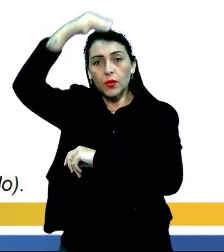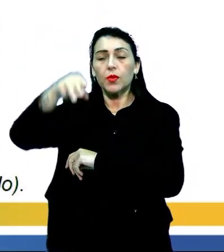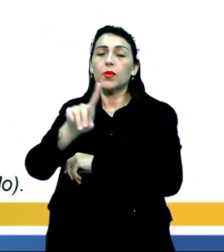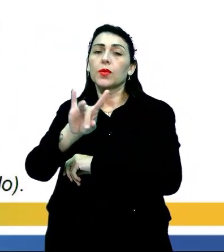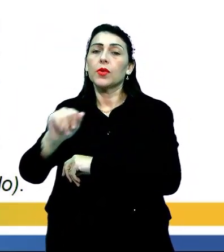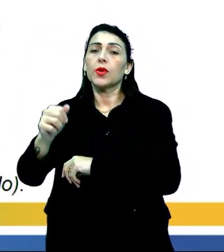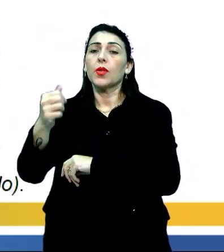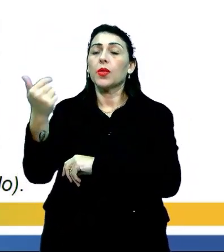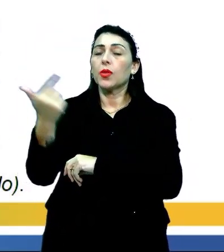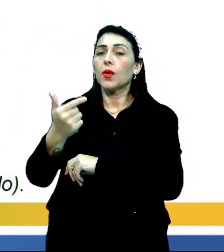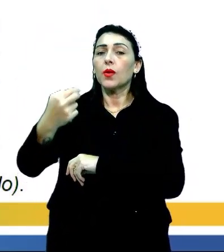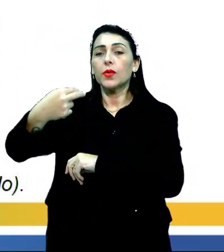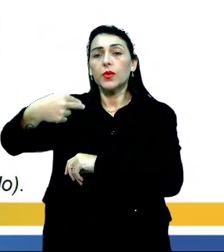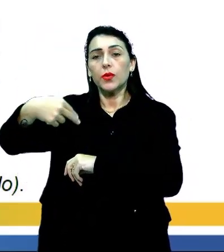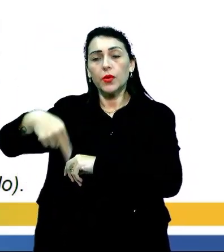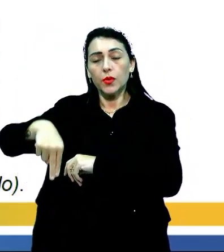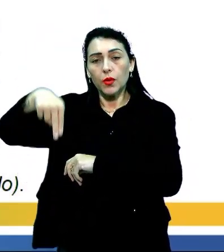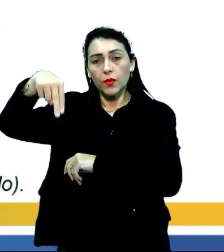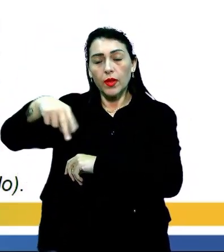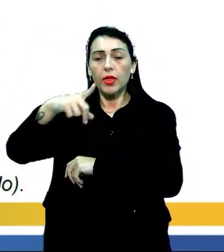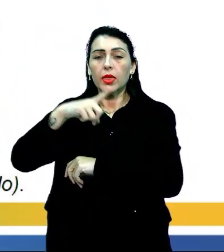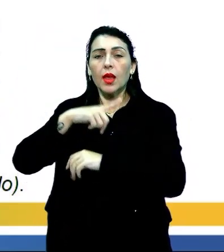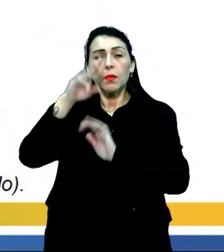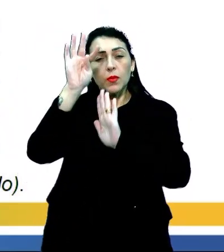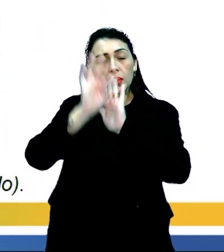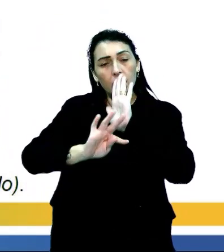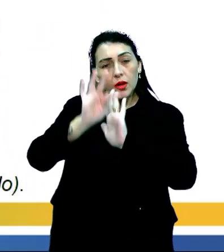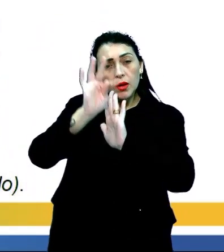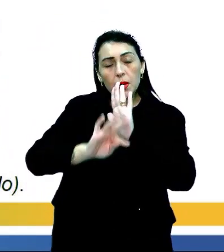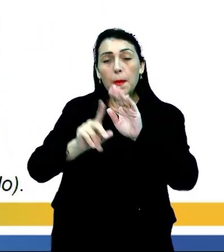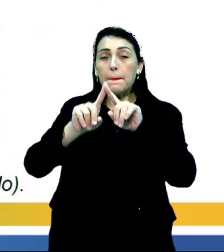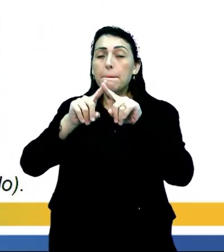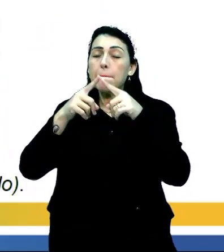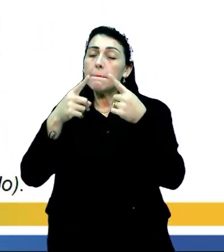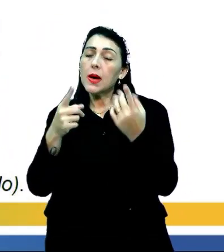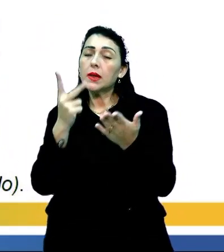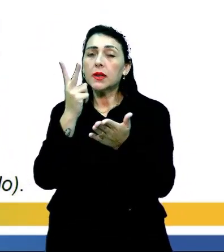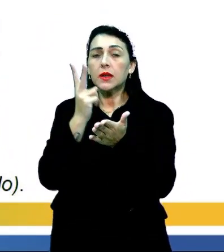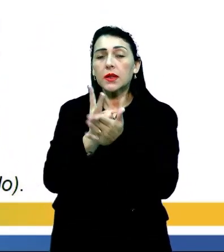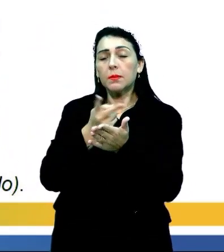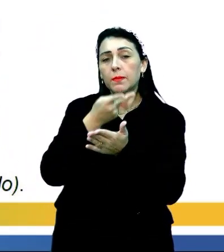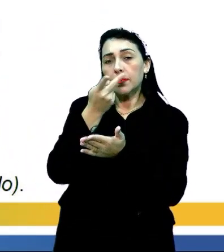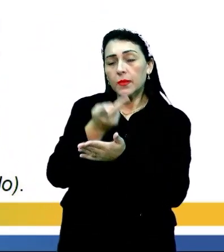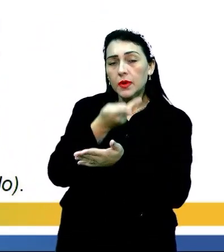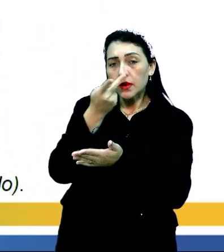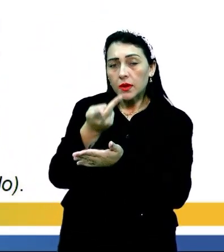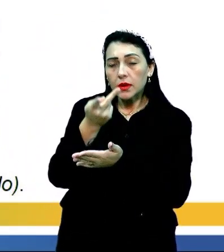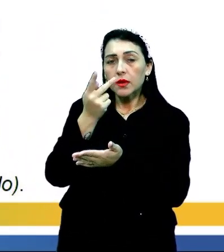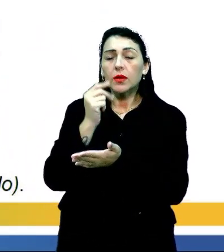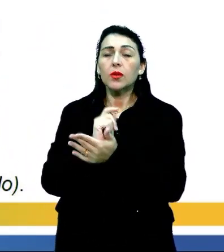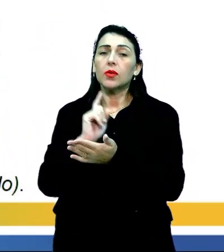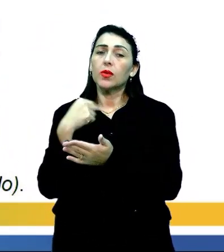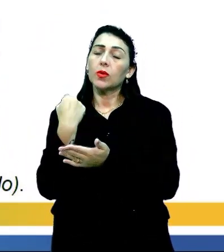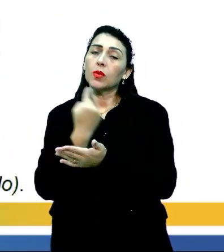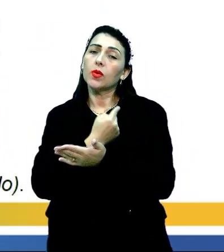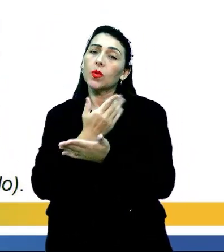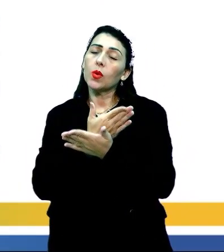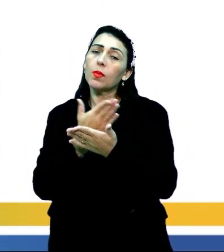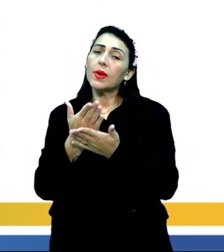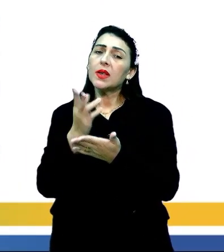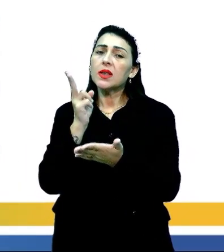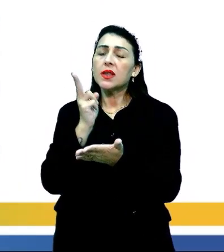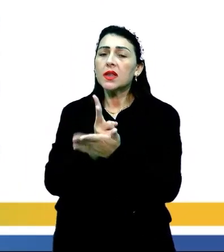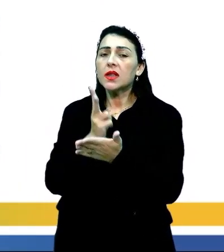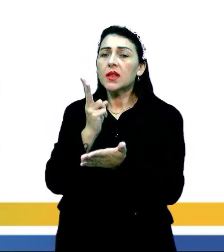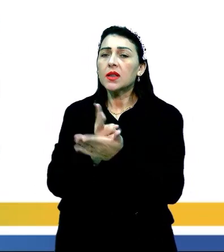novembro E aí temos Um textinho né mas como eu sempre digo né galera a gente começa sempre